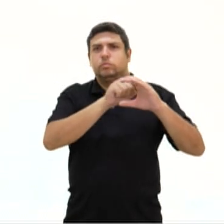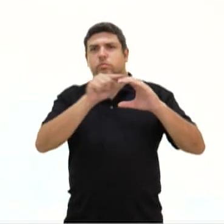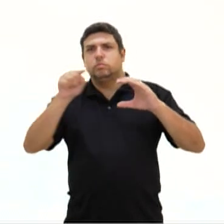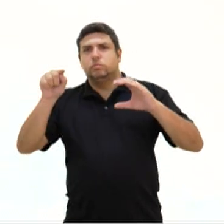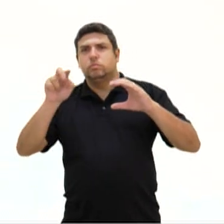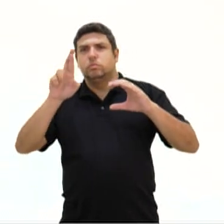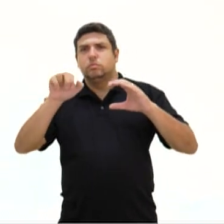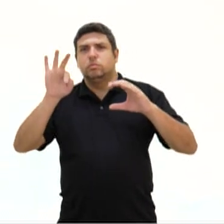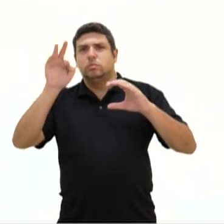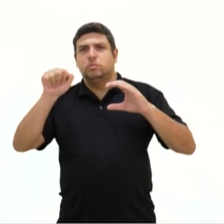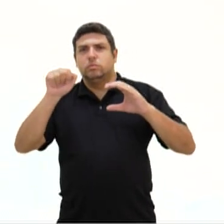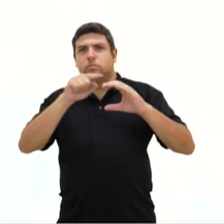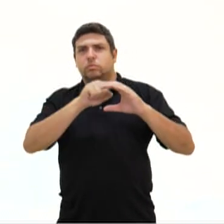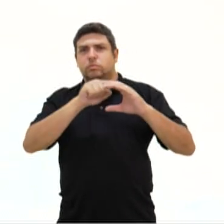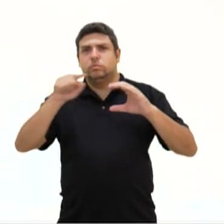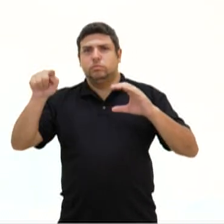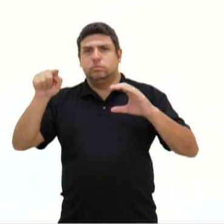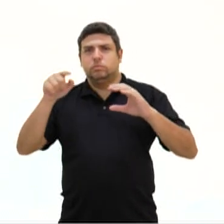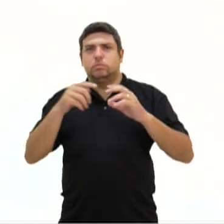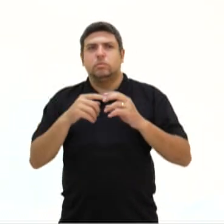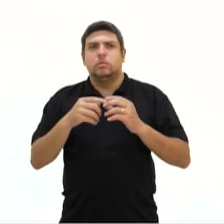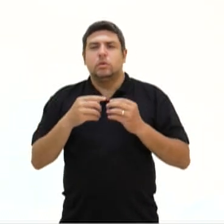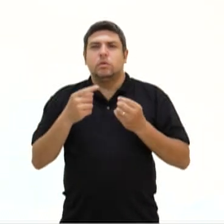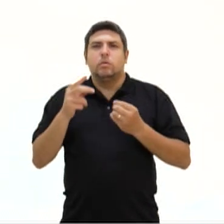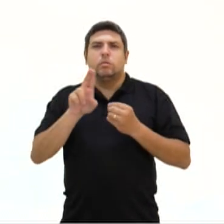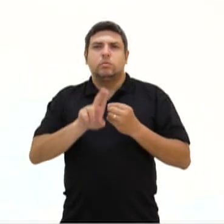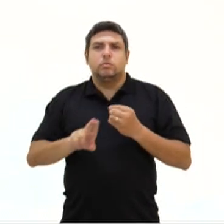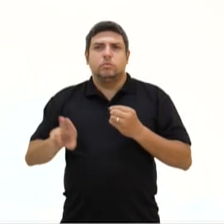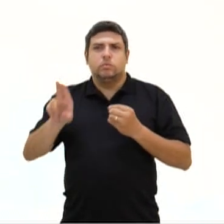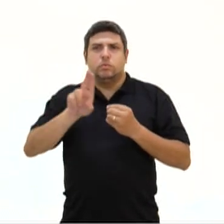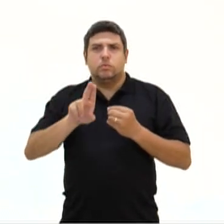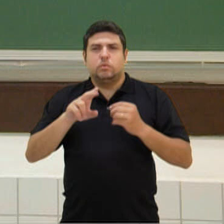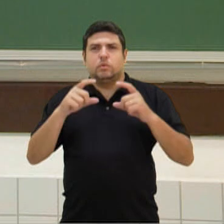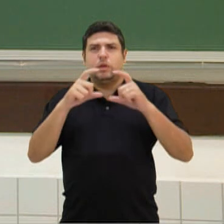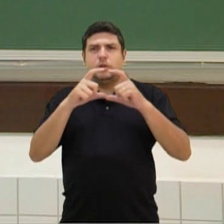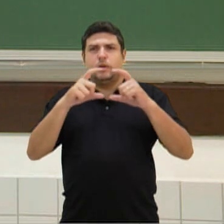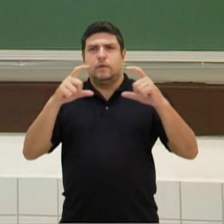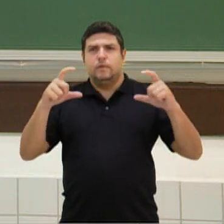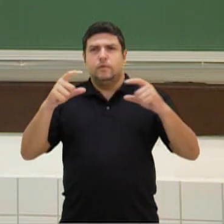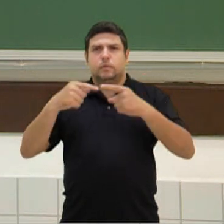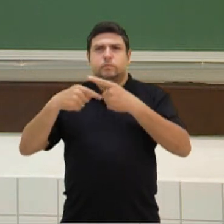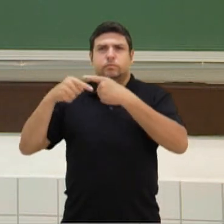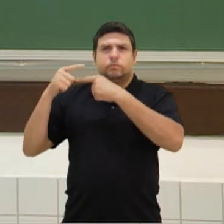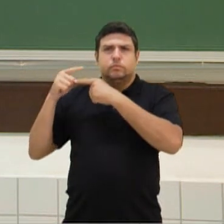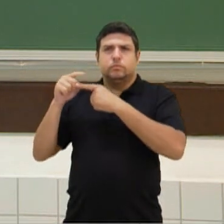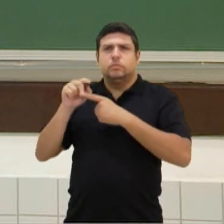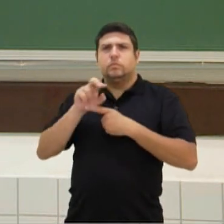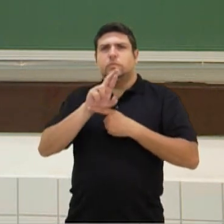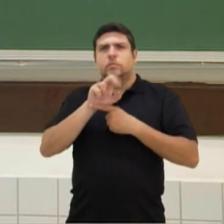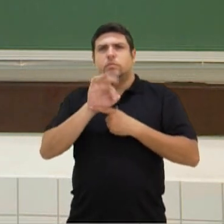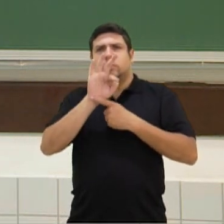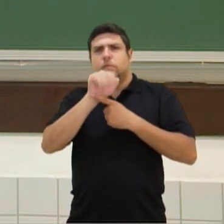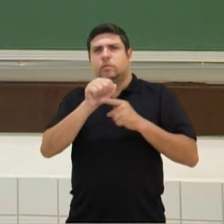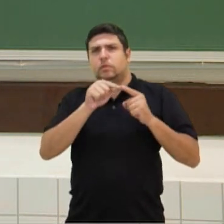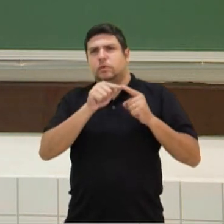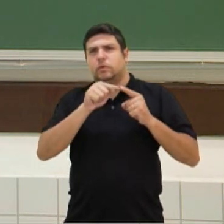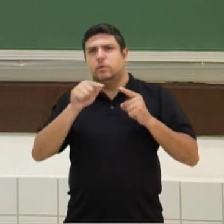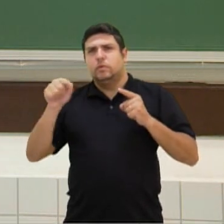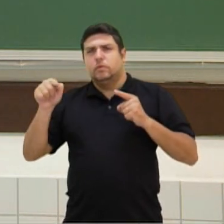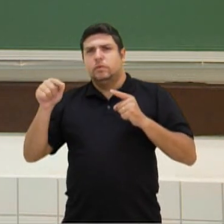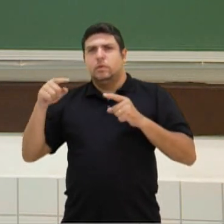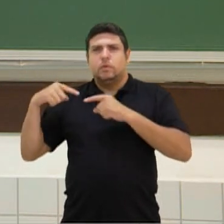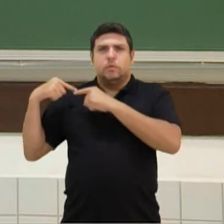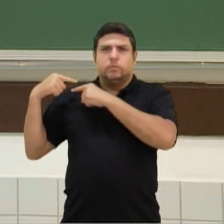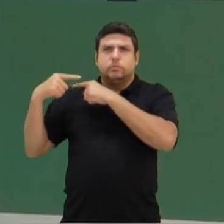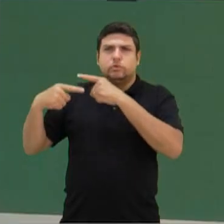vamos utilizar o conceito e fórmula lá da reta, lá da distância entre ponto e reta. Vamos exercitar isso um pouco, porque